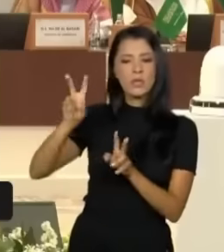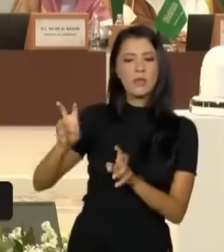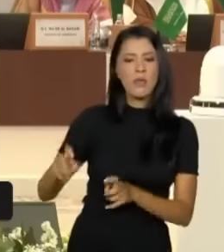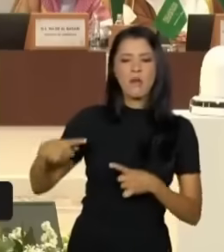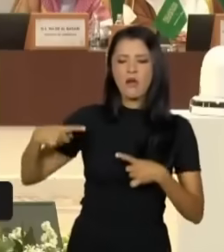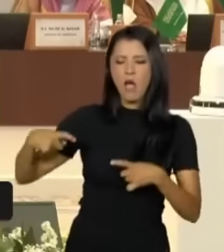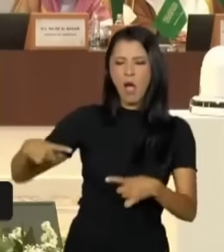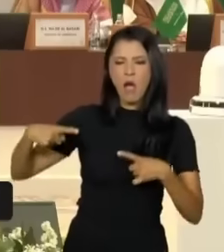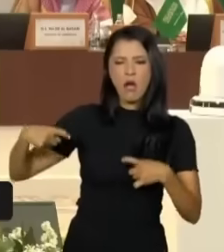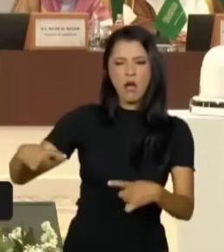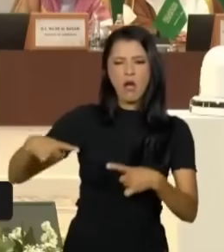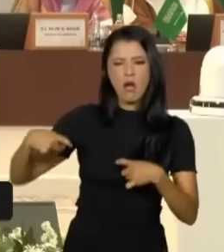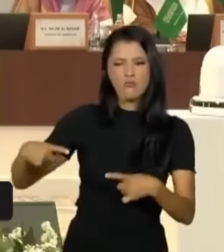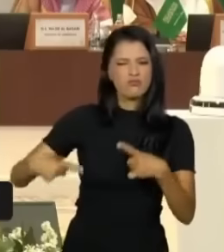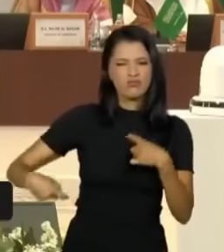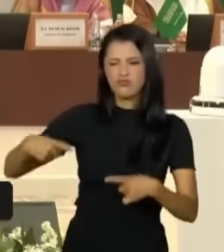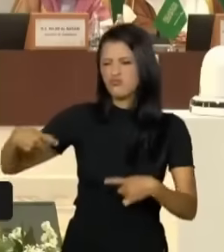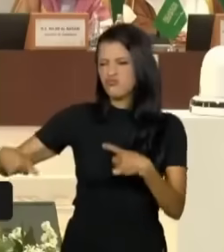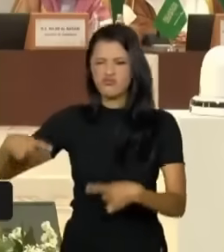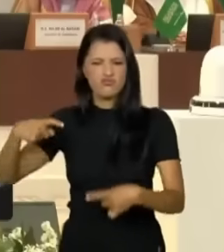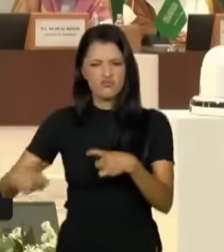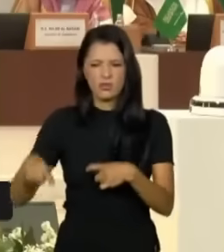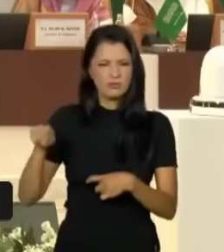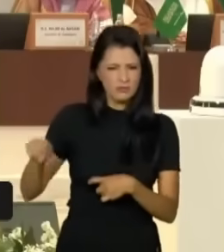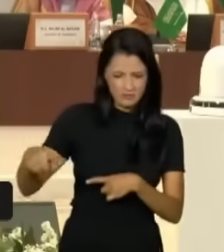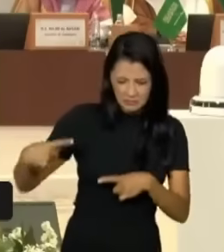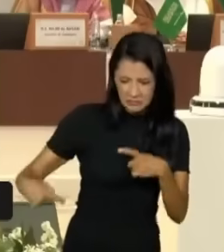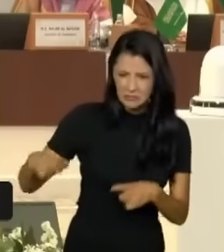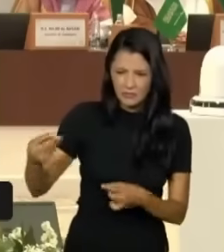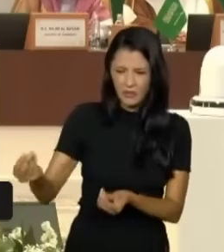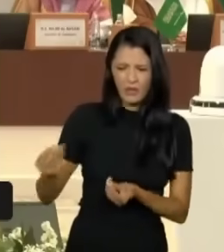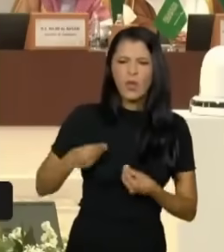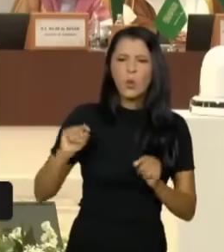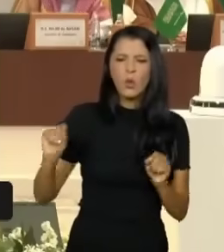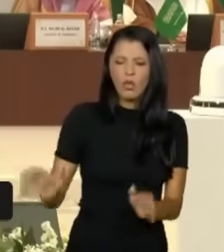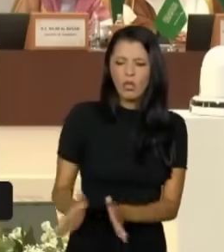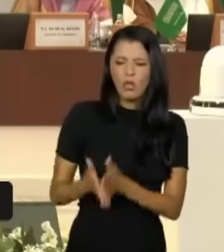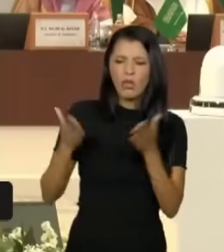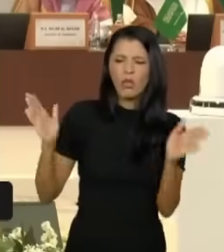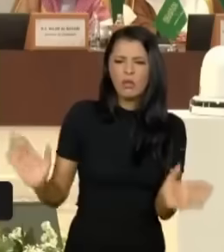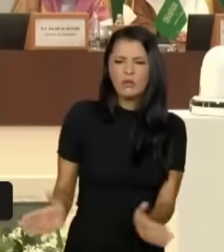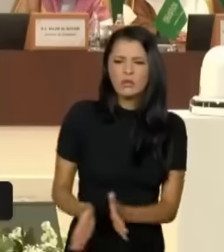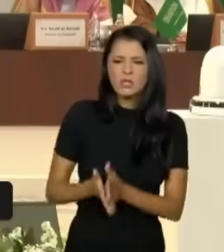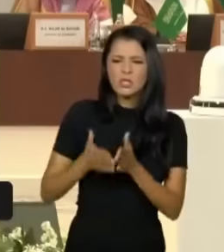A guerra, ela não traz nada a não ser miséria e morte,